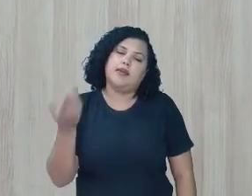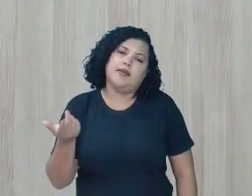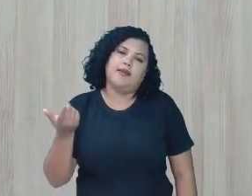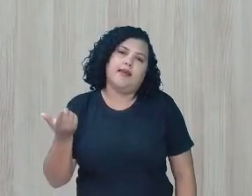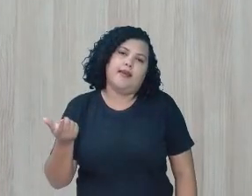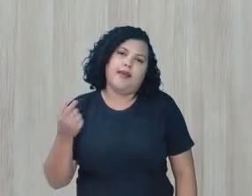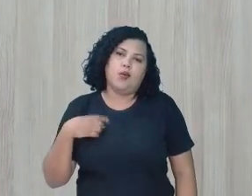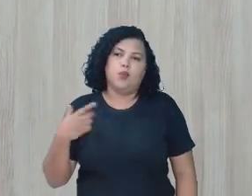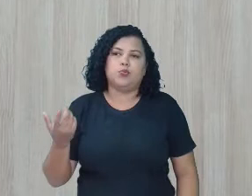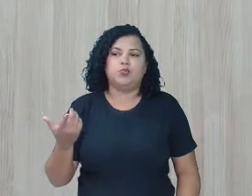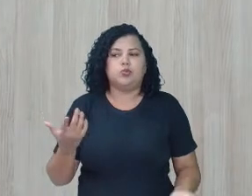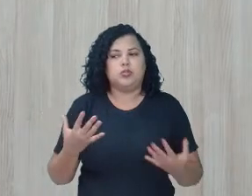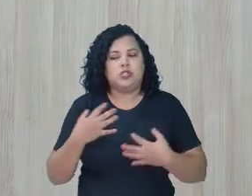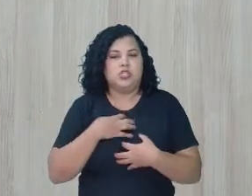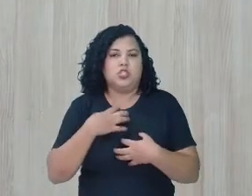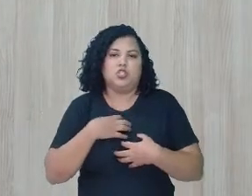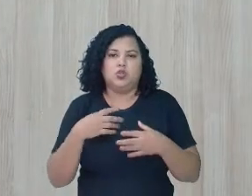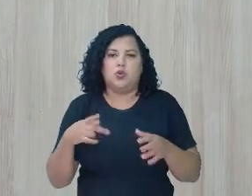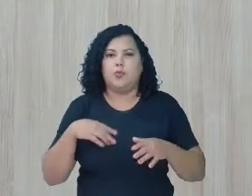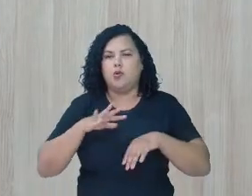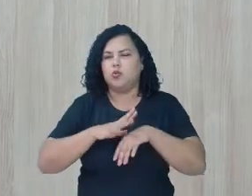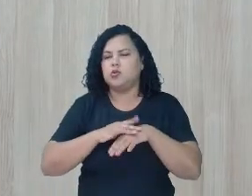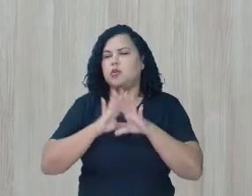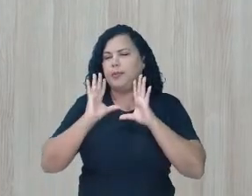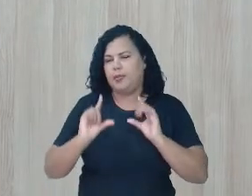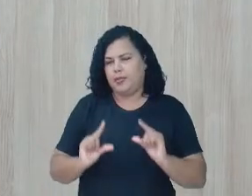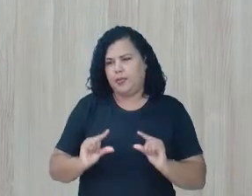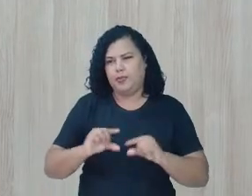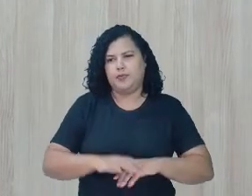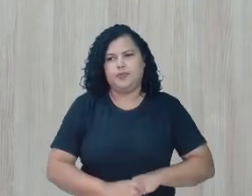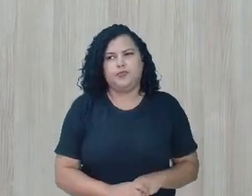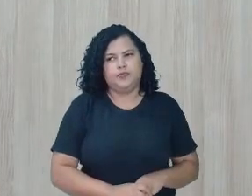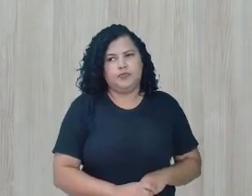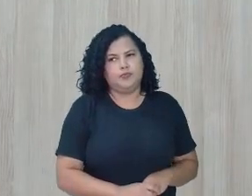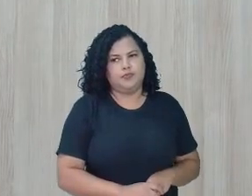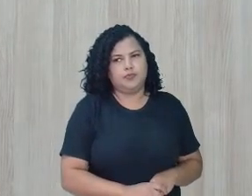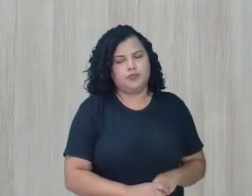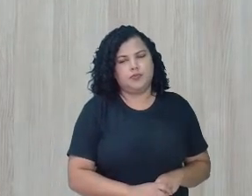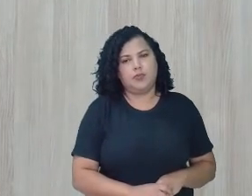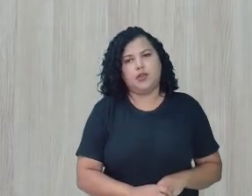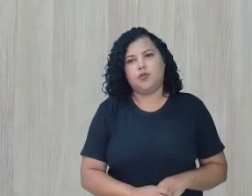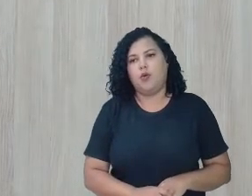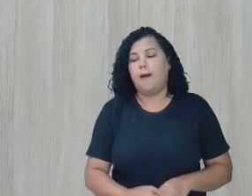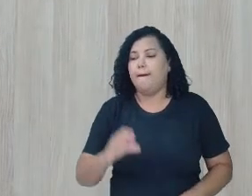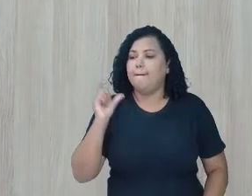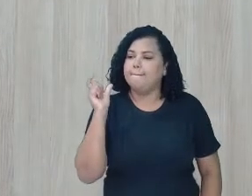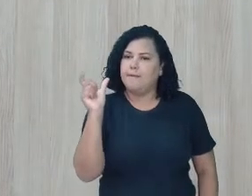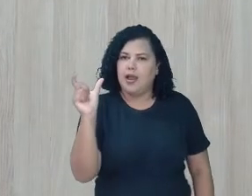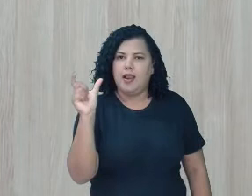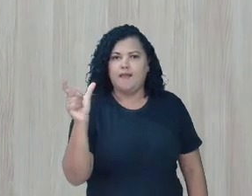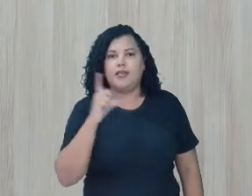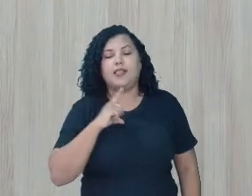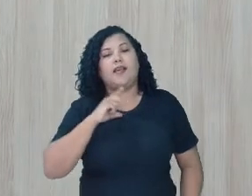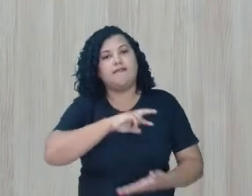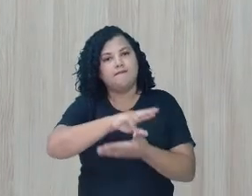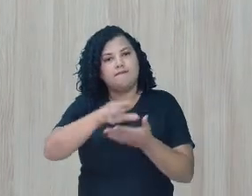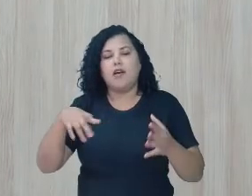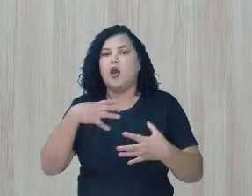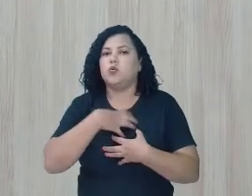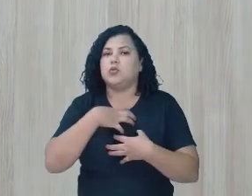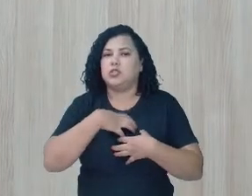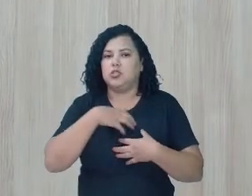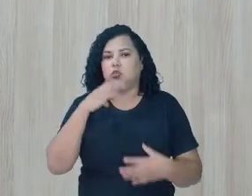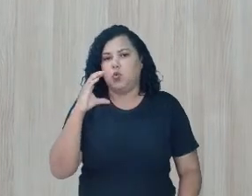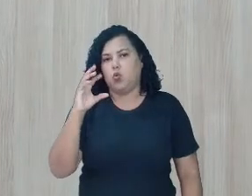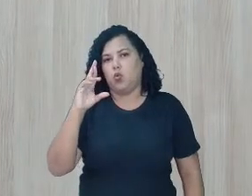com os sintomas daquela doença de forma amenizada. A gente percebe como a palavra ela é polissêmica, né? Porque aqui é